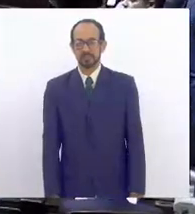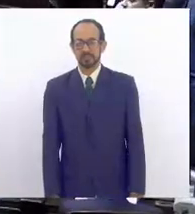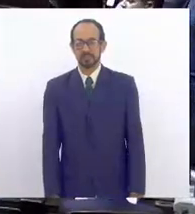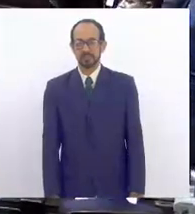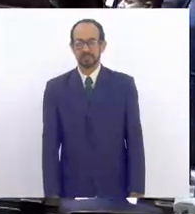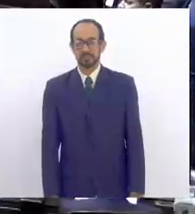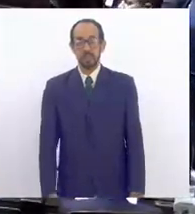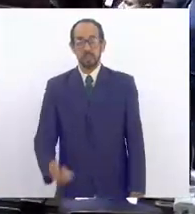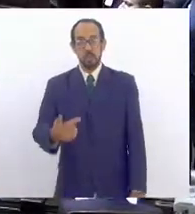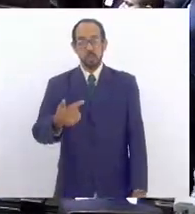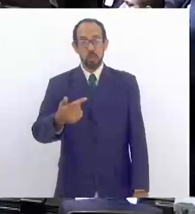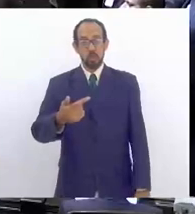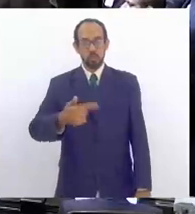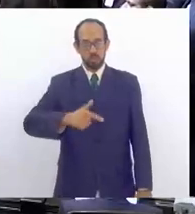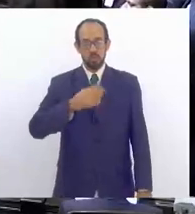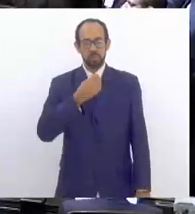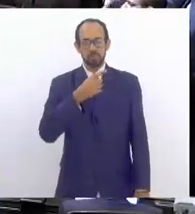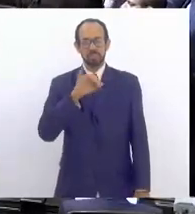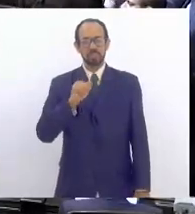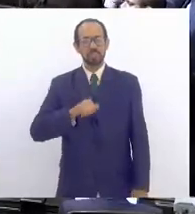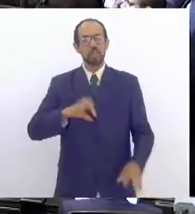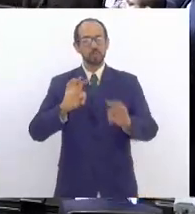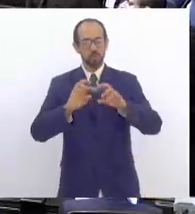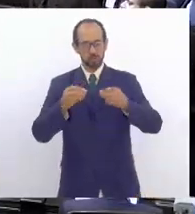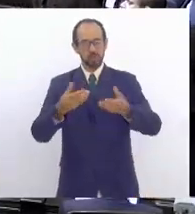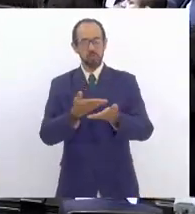Mais uma vez, bom dia a todas e todos.